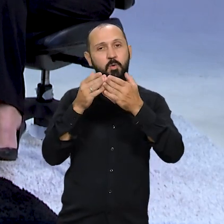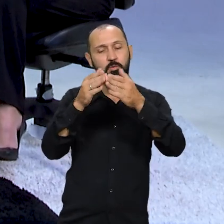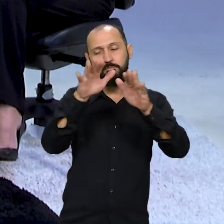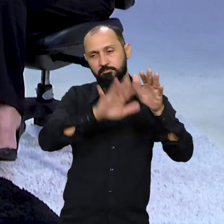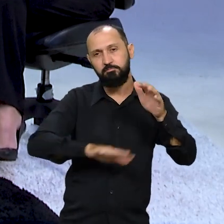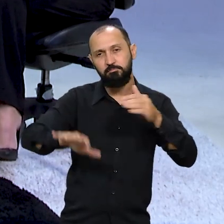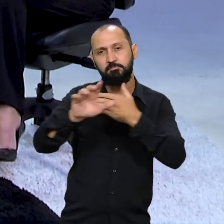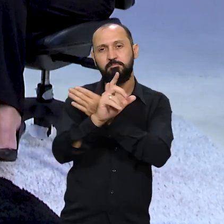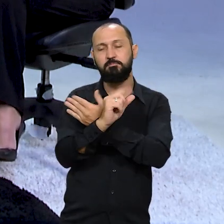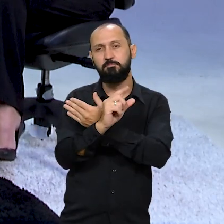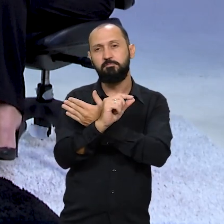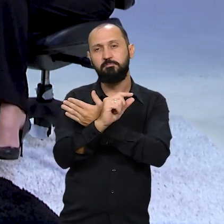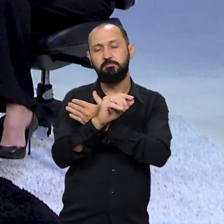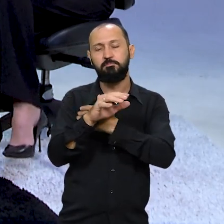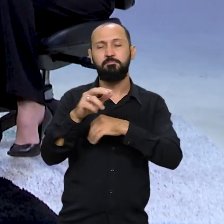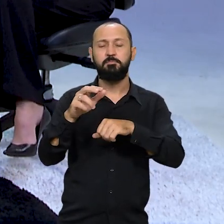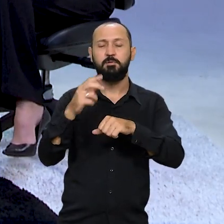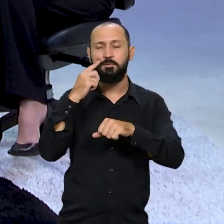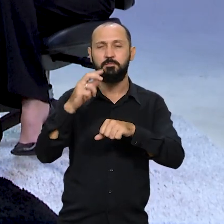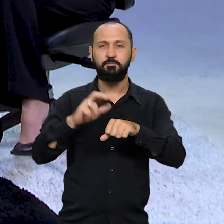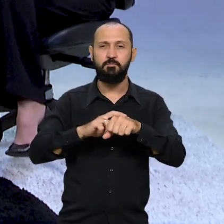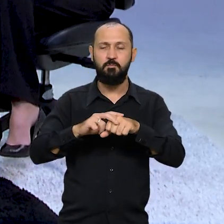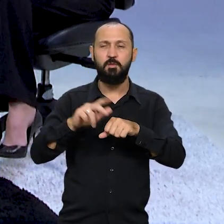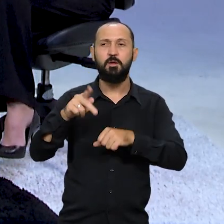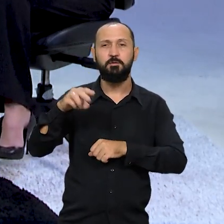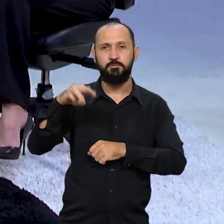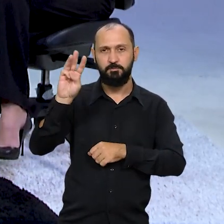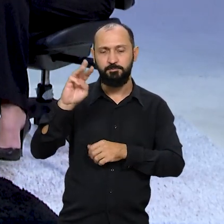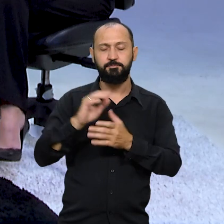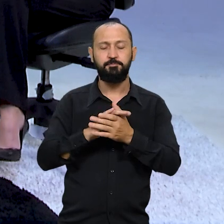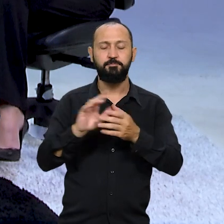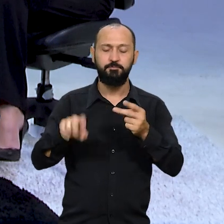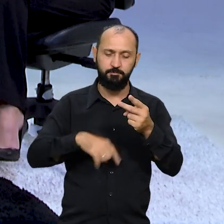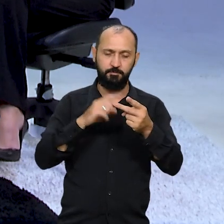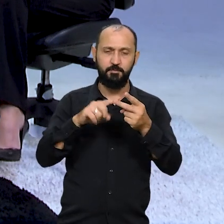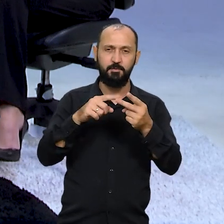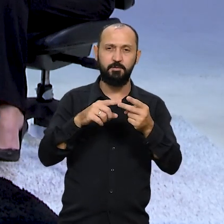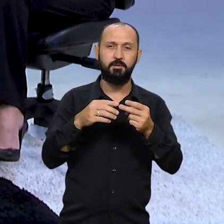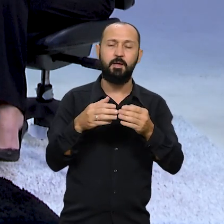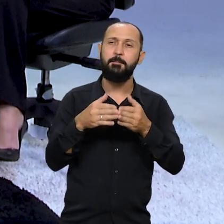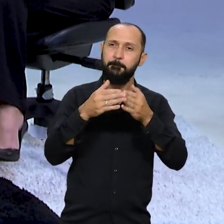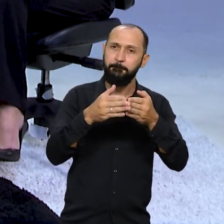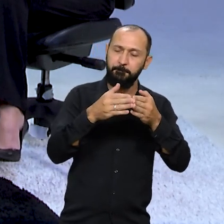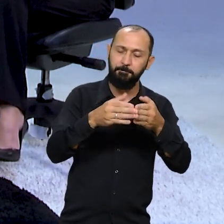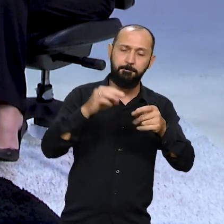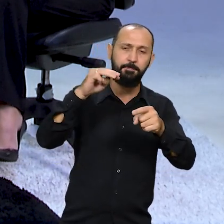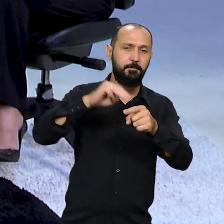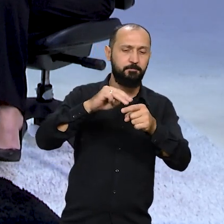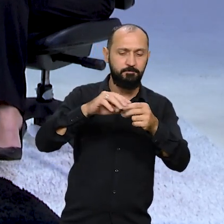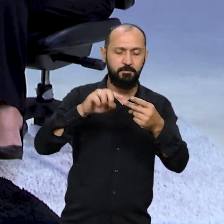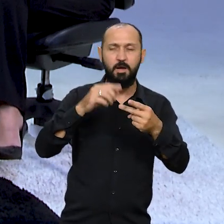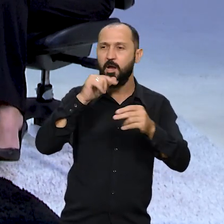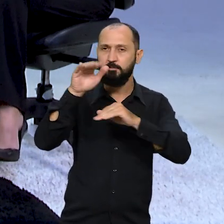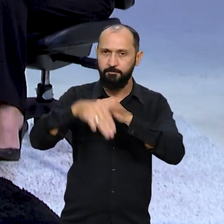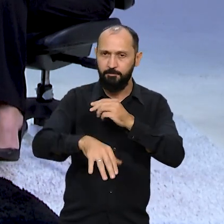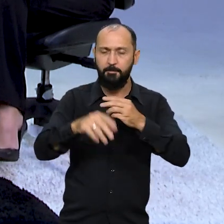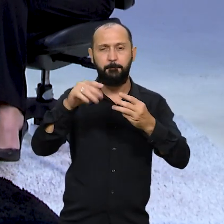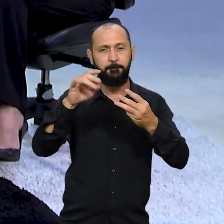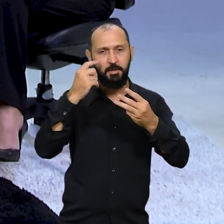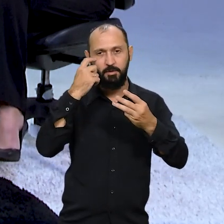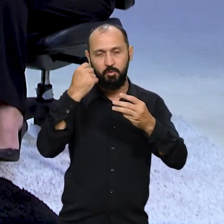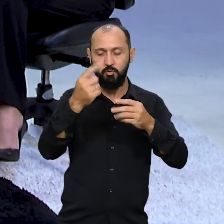de propriedades privadas, legais e legítimas. Quando foi feita a demarcação física dessas pouco mais de 300